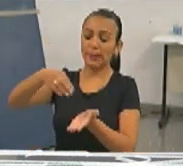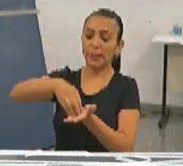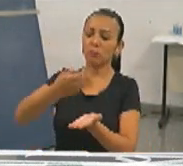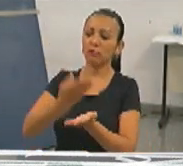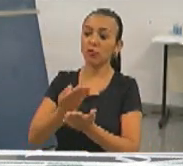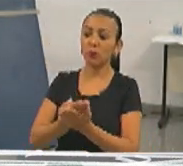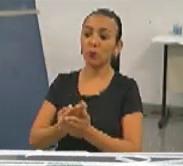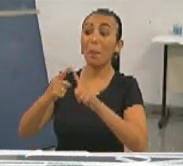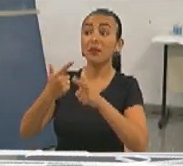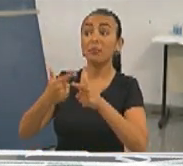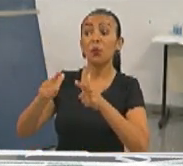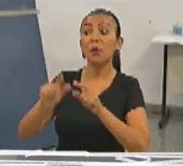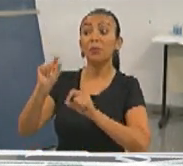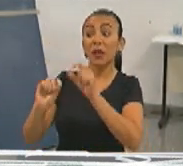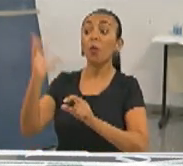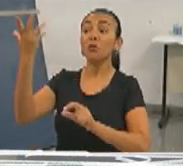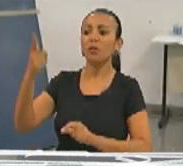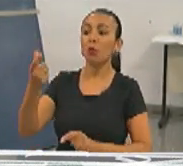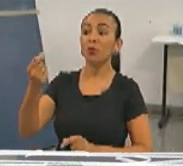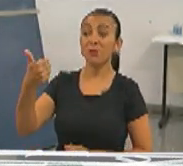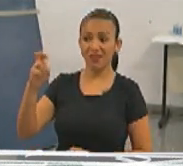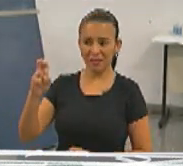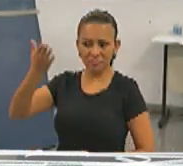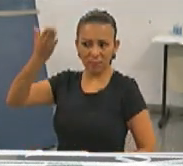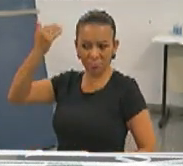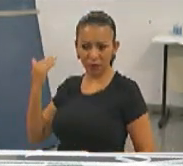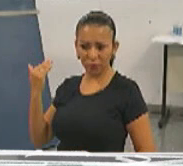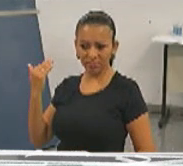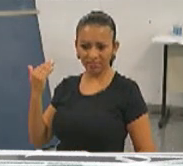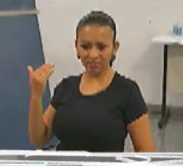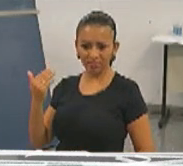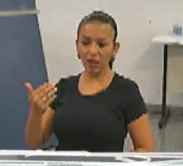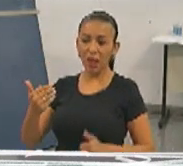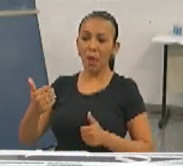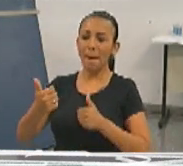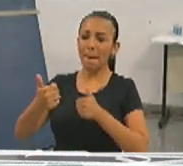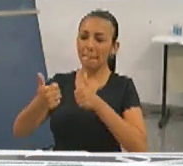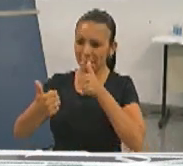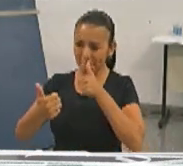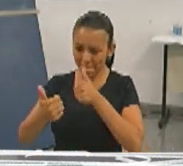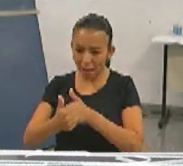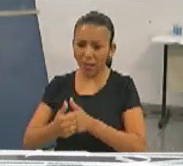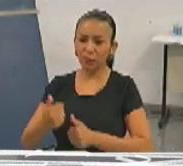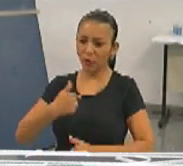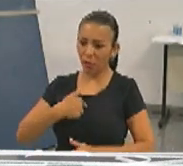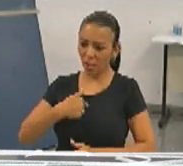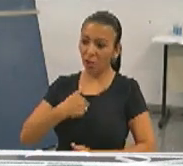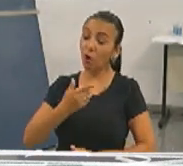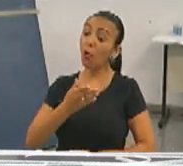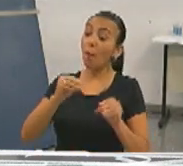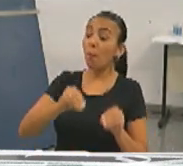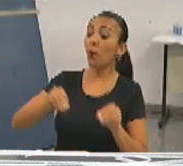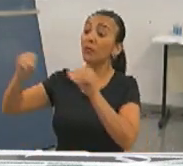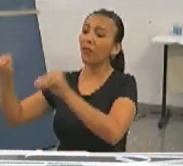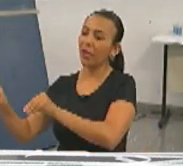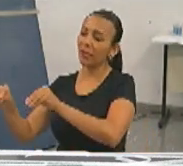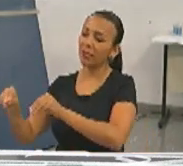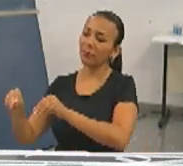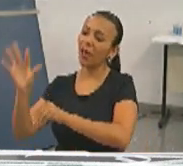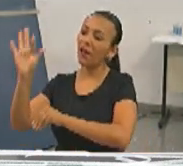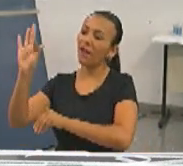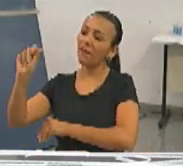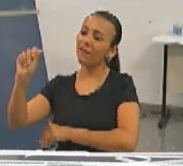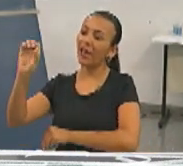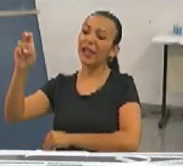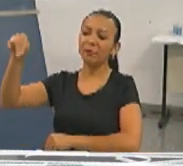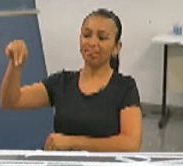essa licitação em 2015, né, próximo da minha ida lá para a FAEM, e esse centro de estudos